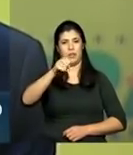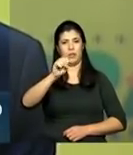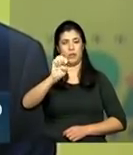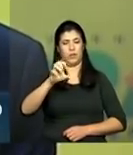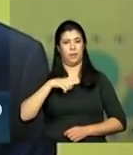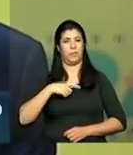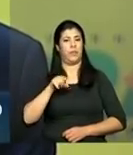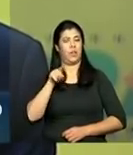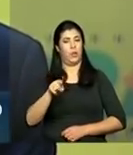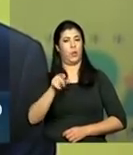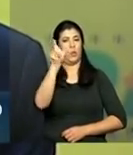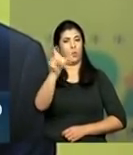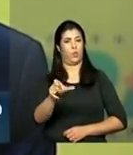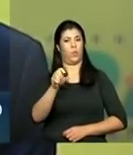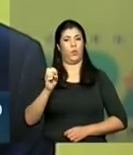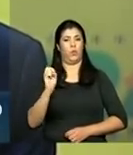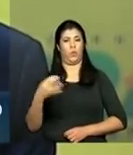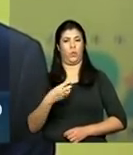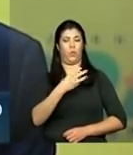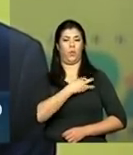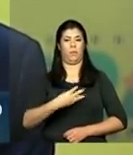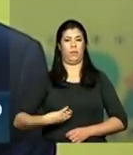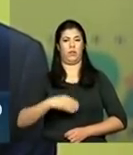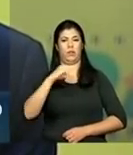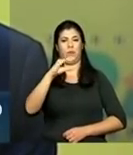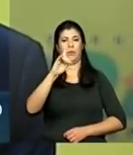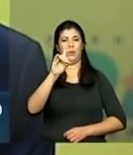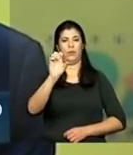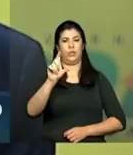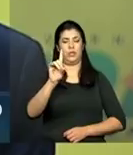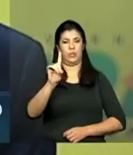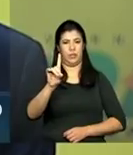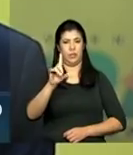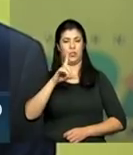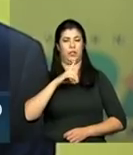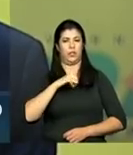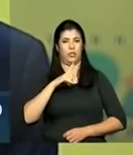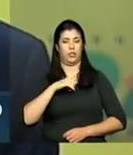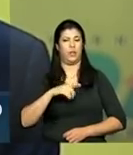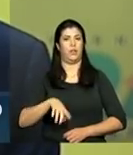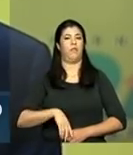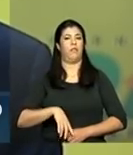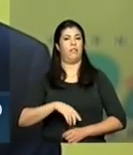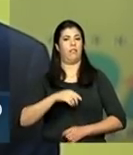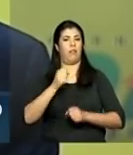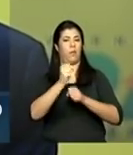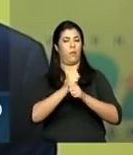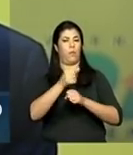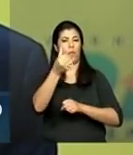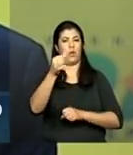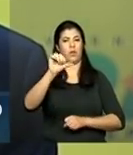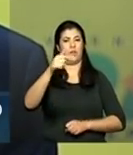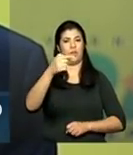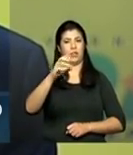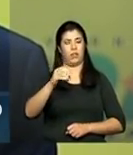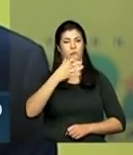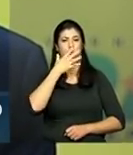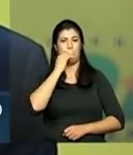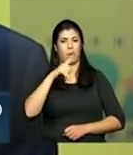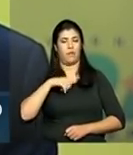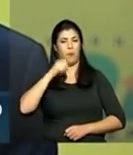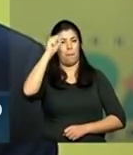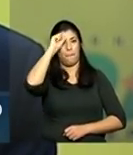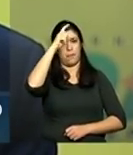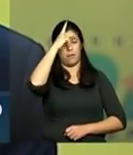com a política desde a infância. Na década de 70, o pai foi prefeito do município de Sobral e, nos anos de